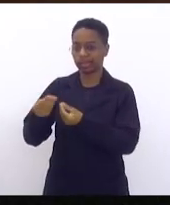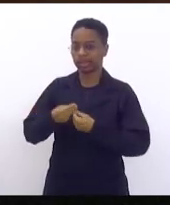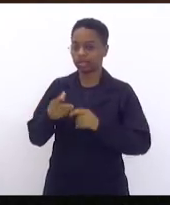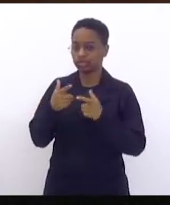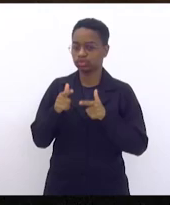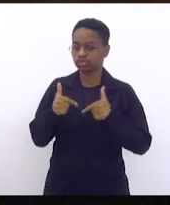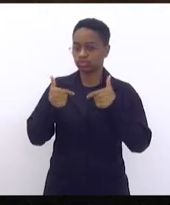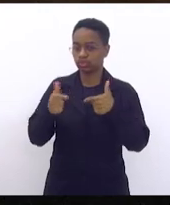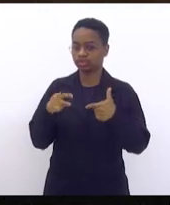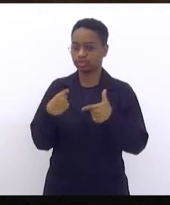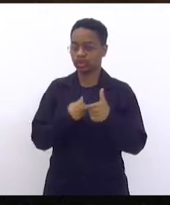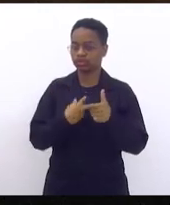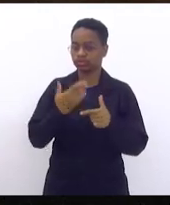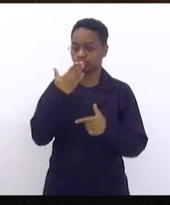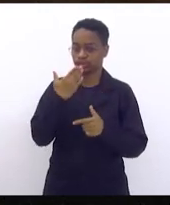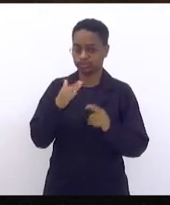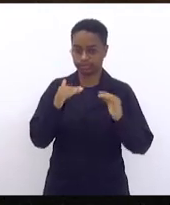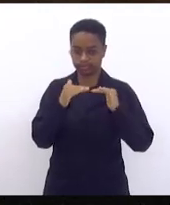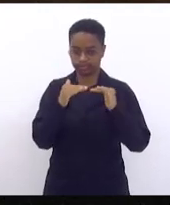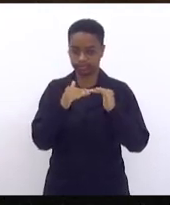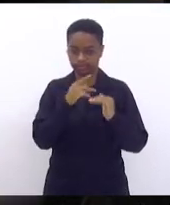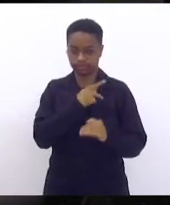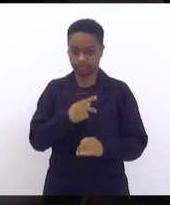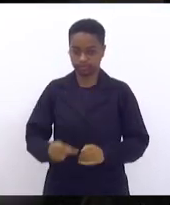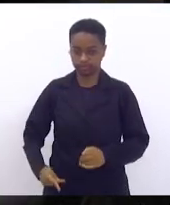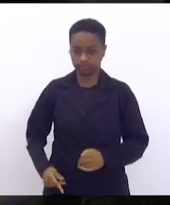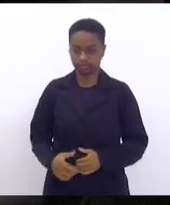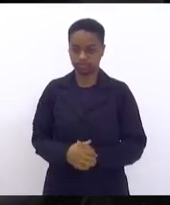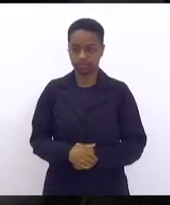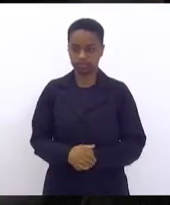Gui? Parabéns. Favorável, presidente.